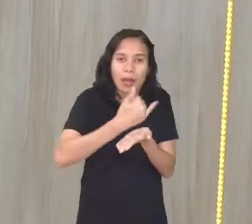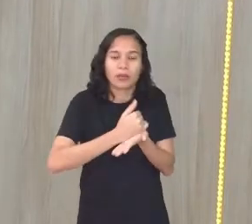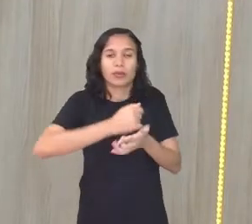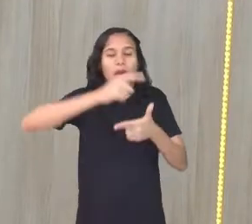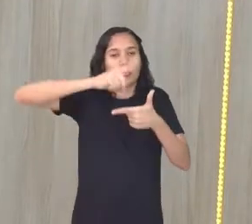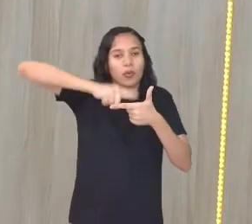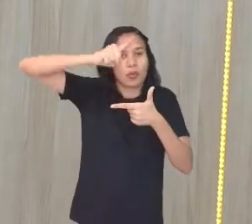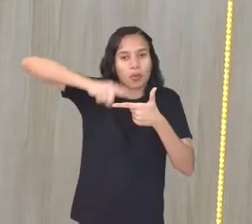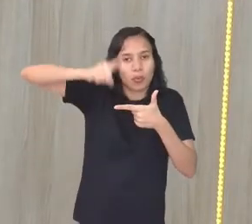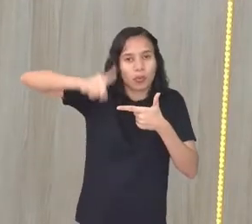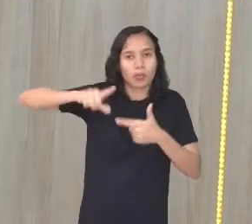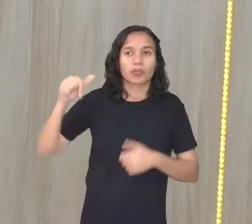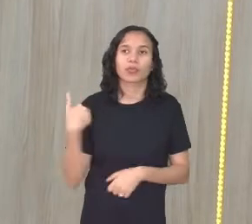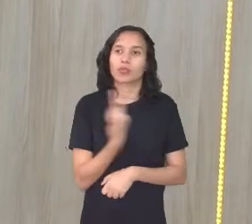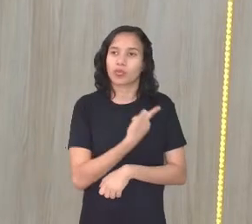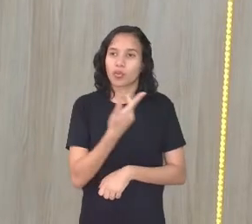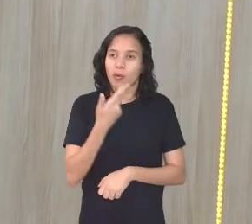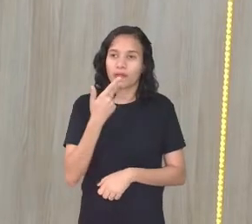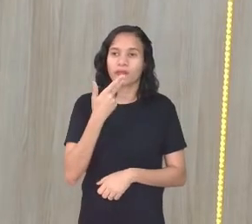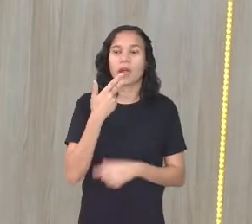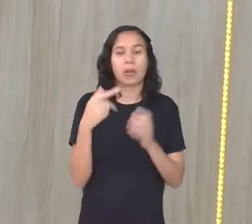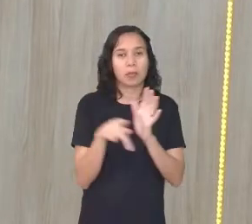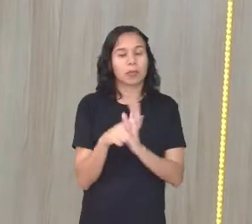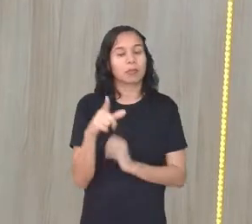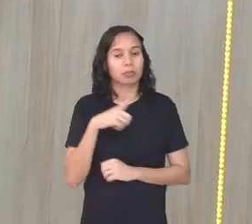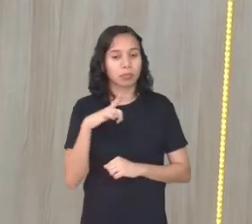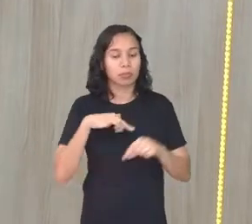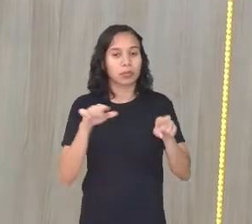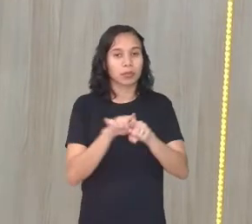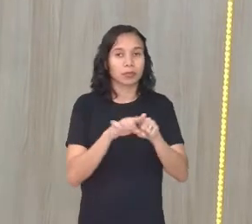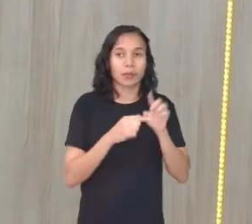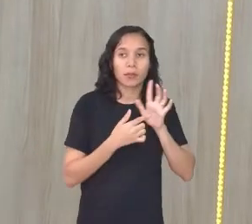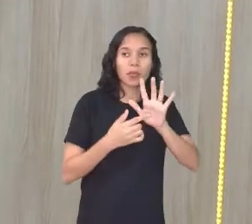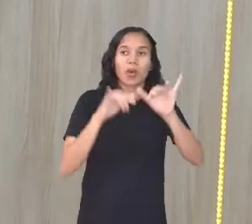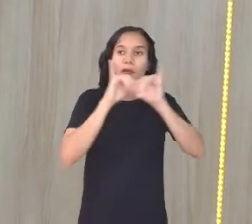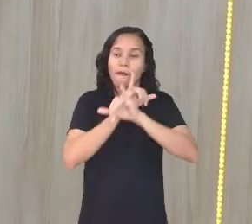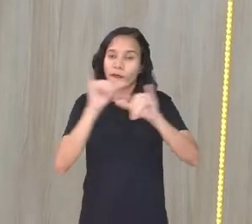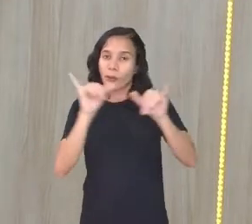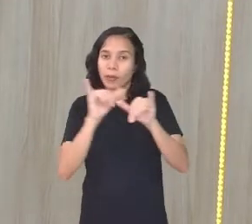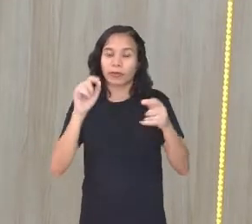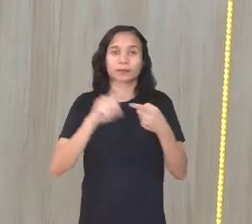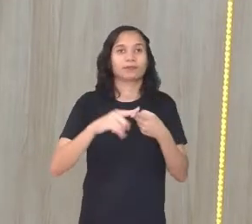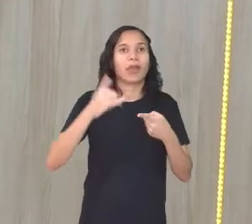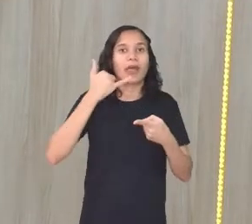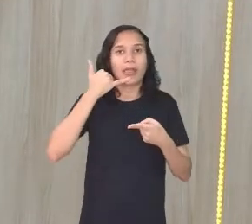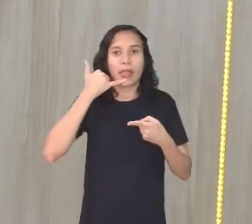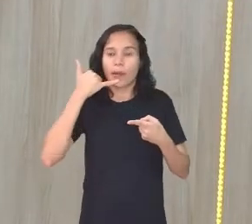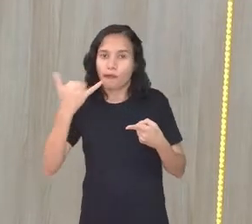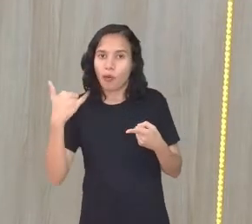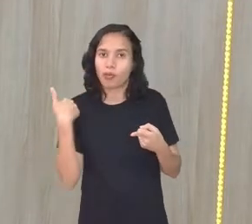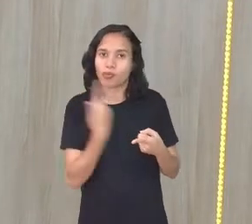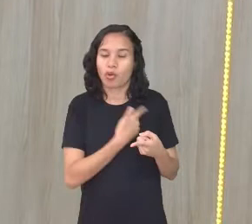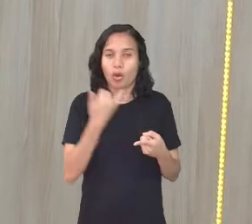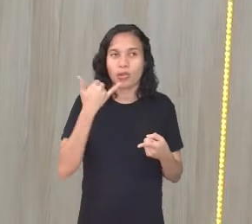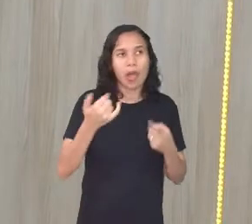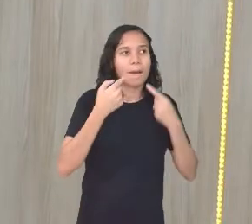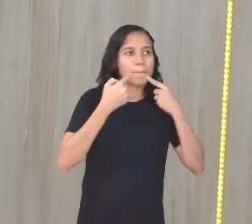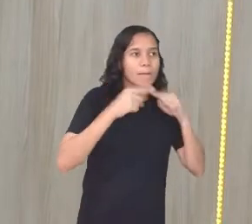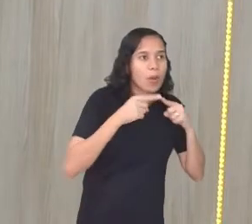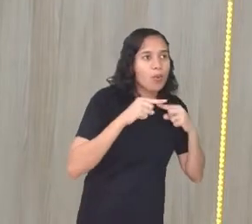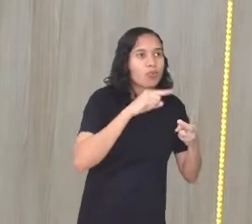estatística, né? A gente falou aqui de alguns casos, trouxe algumas informações como o telefone para onde a gente ligar para